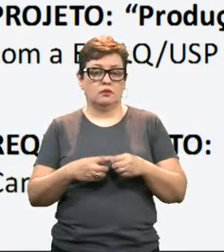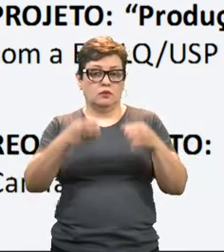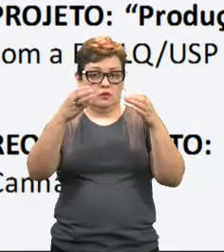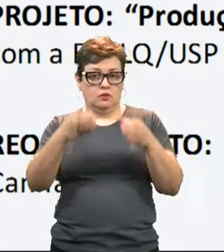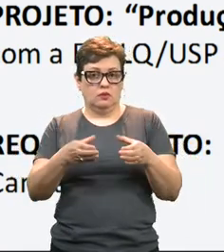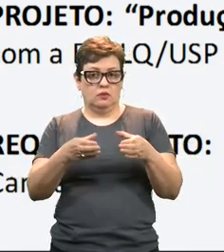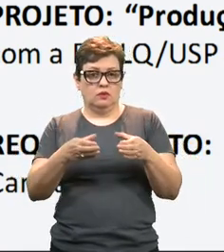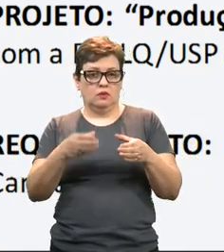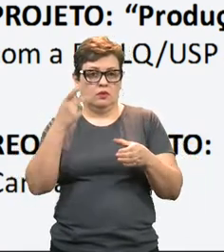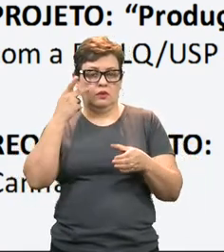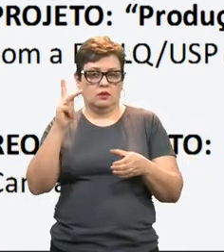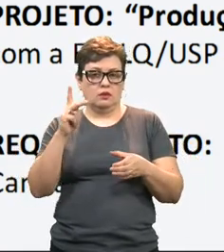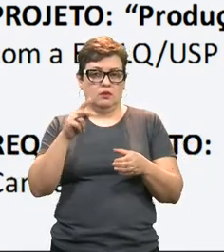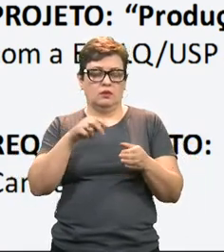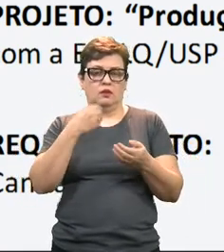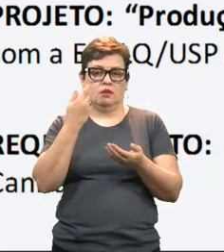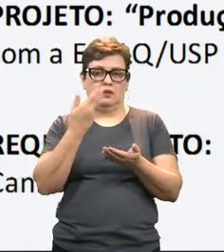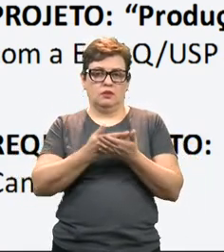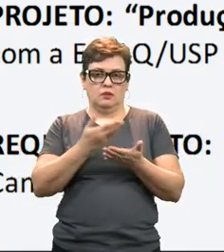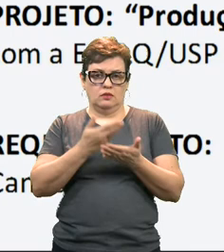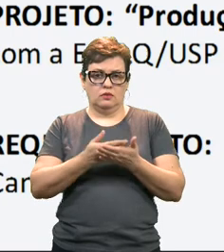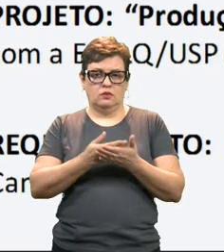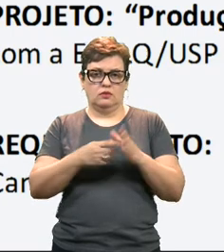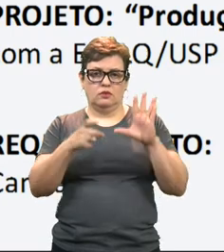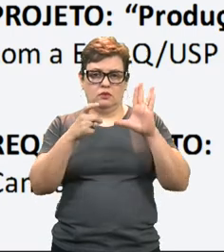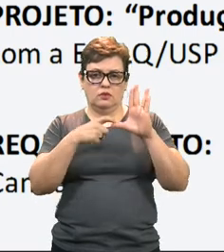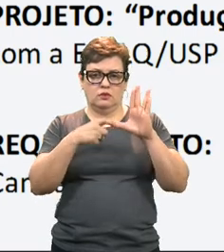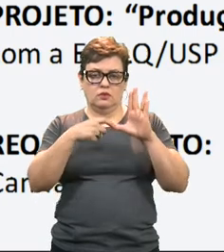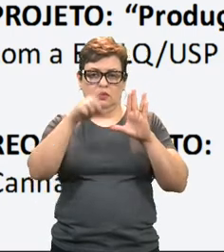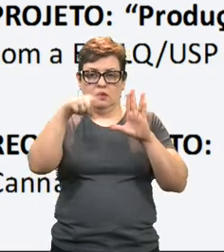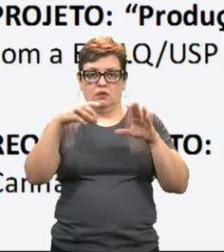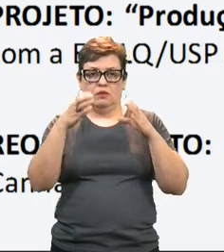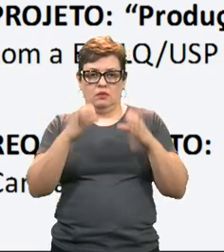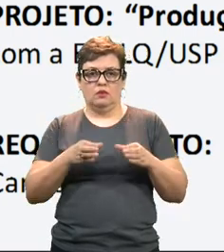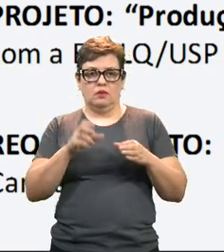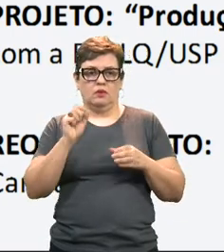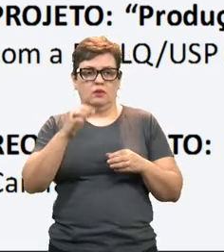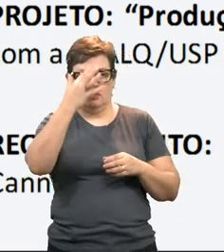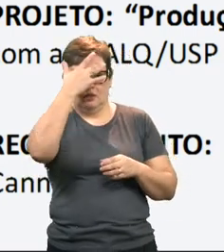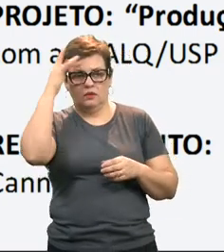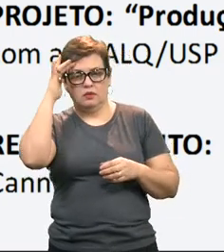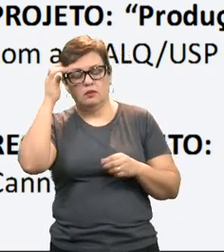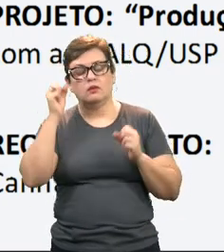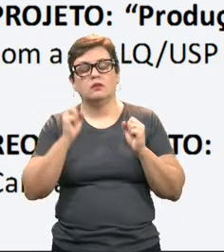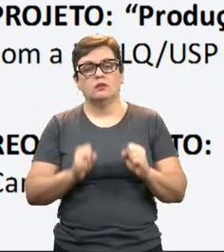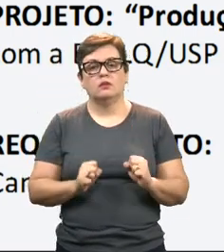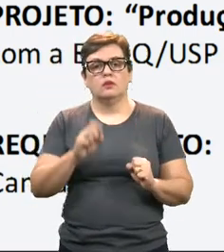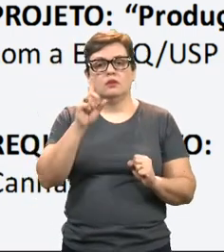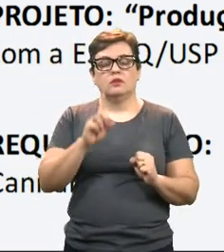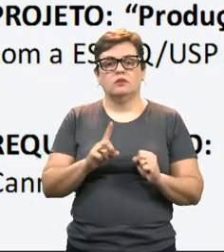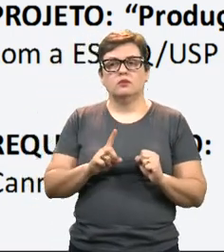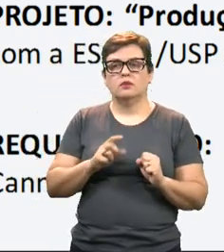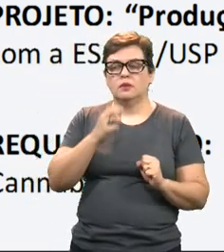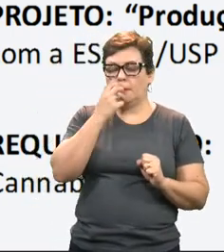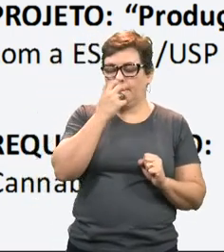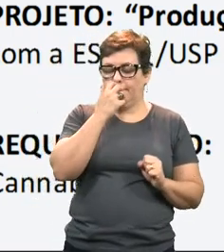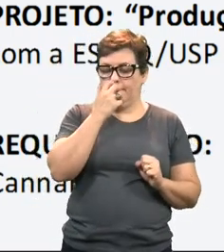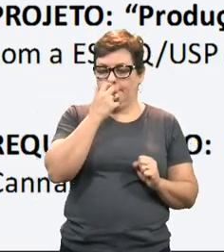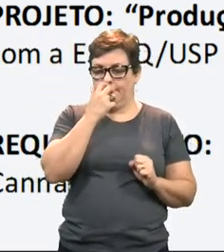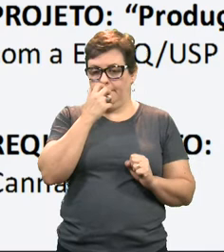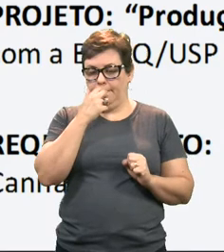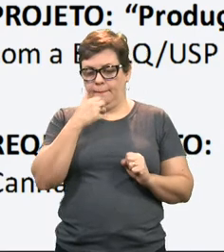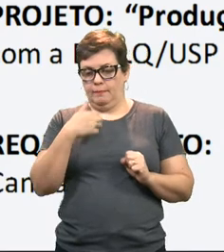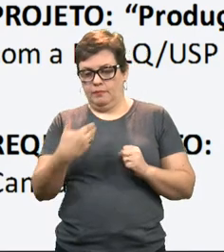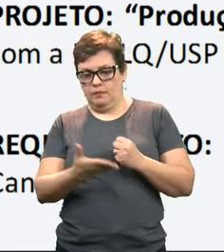ambulatório de canabinologia, que seria um local onde a pessoa poderia ser referenciada, né,